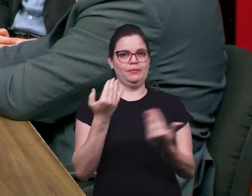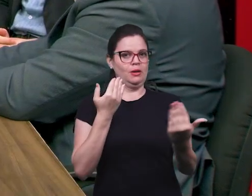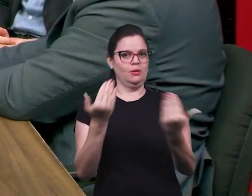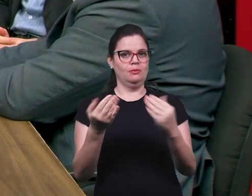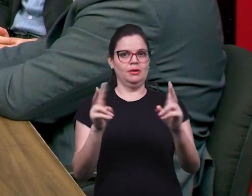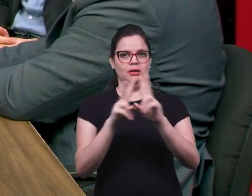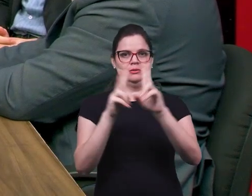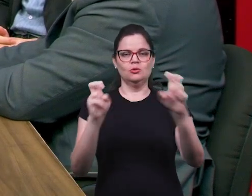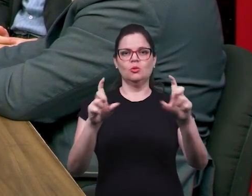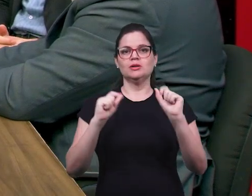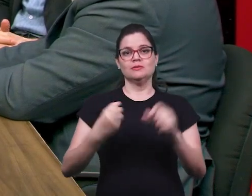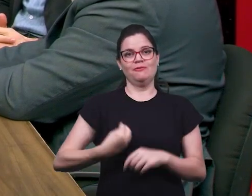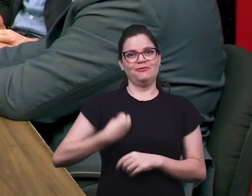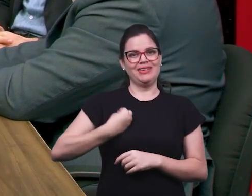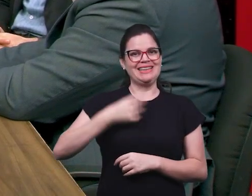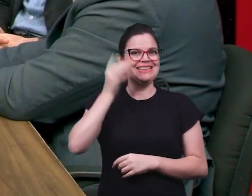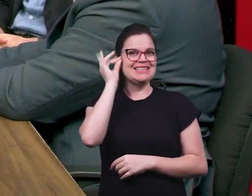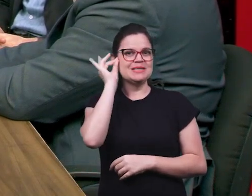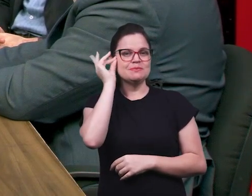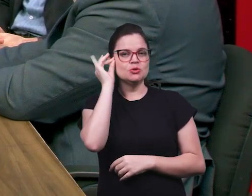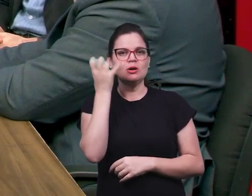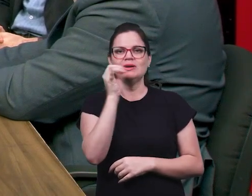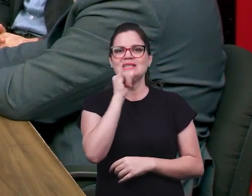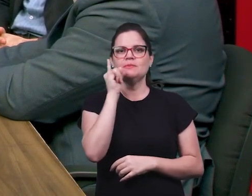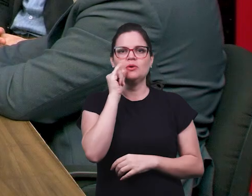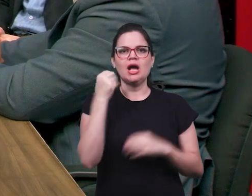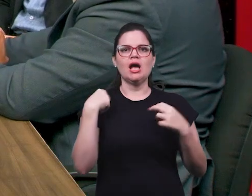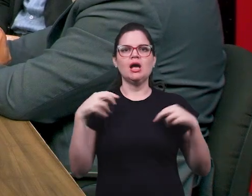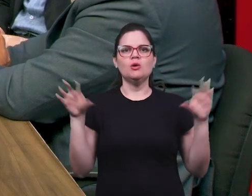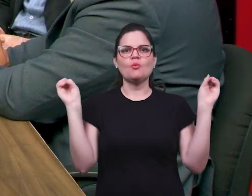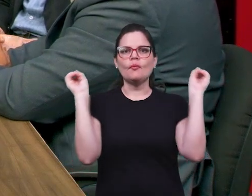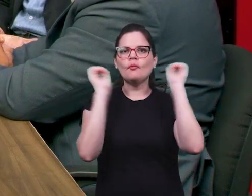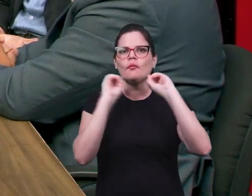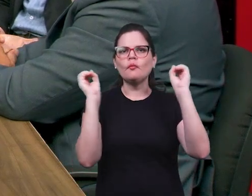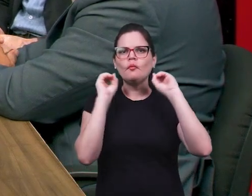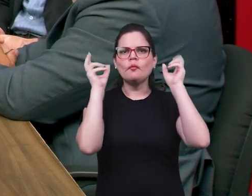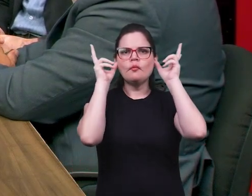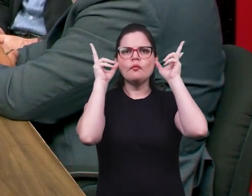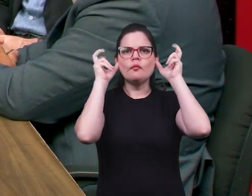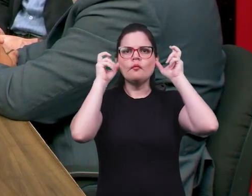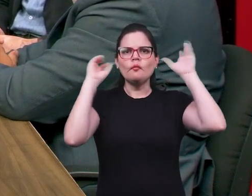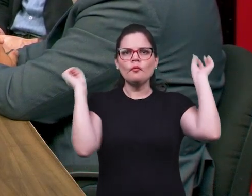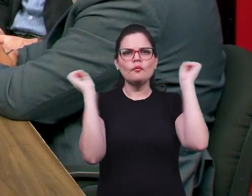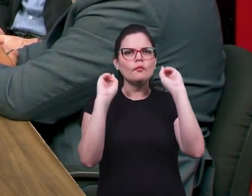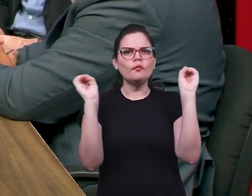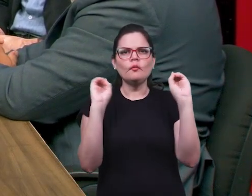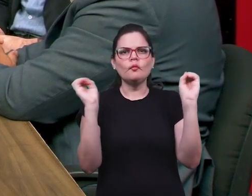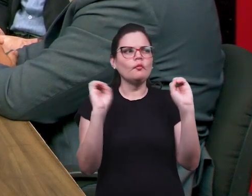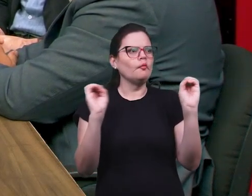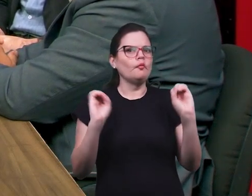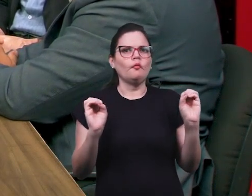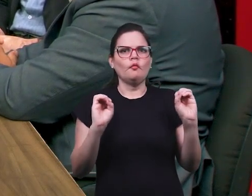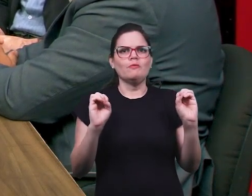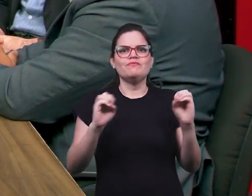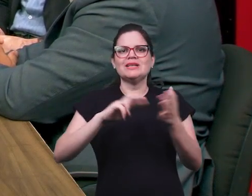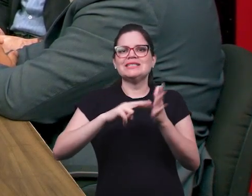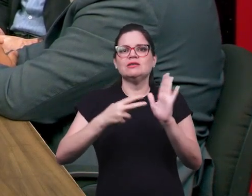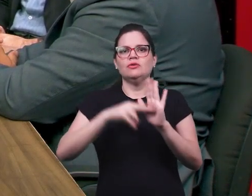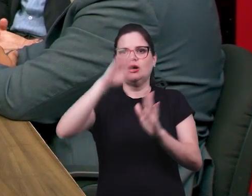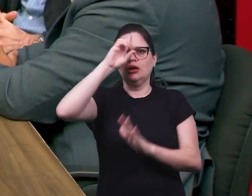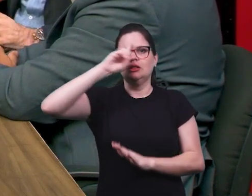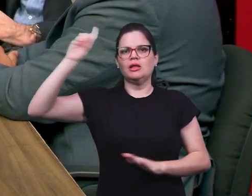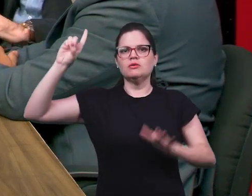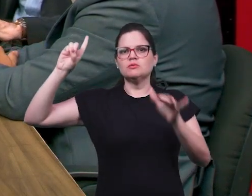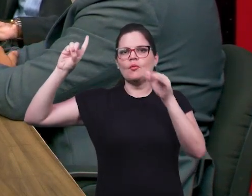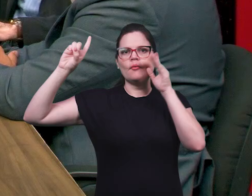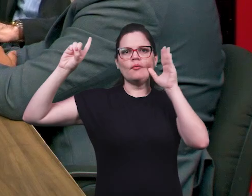a ausência de som, ou seja, a ausência da palavra de Deus também na vida das